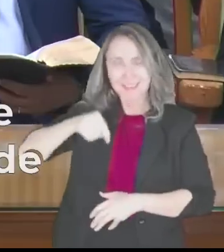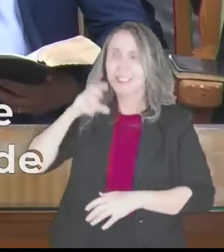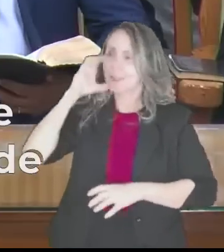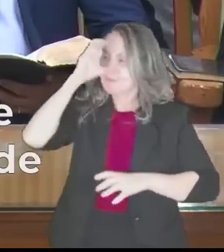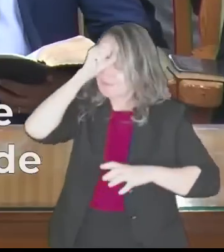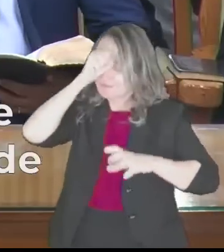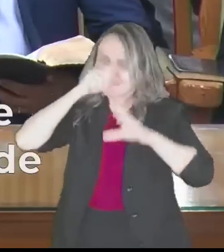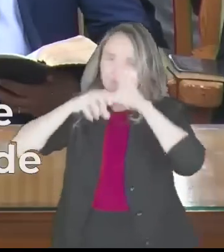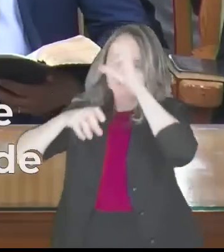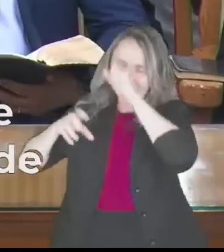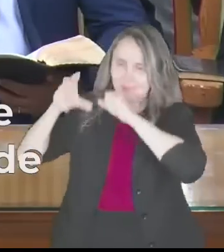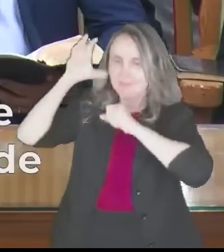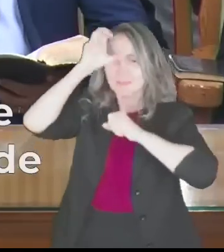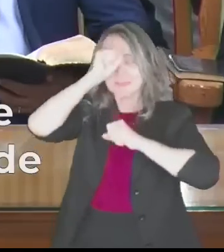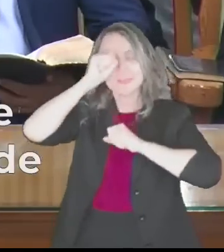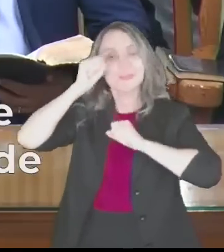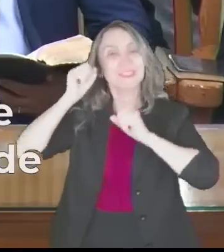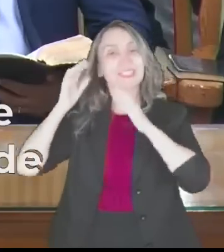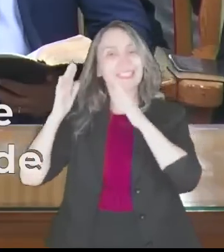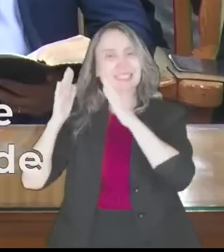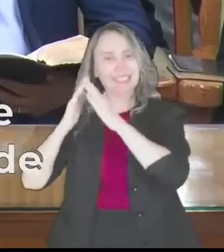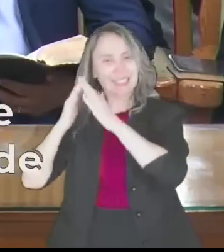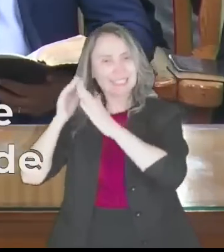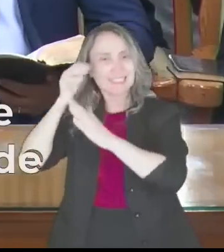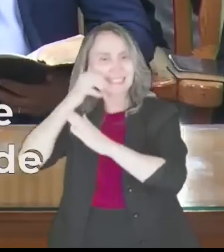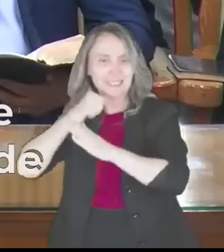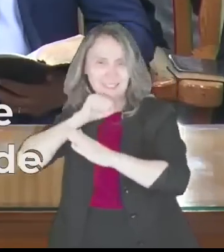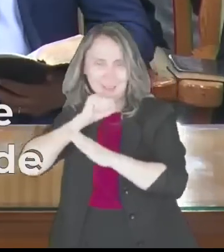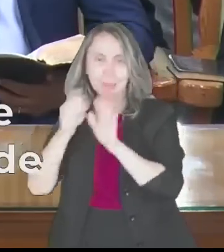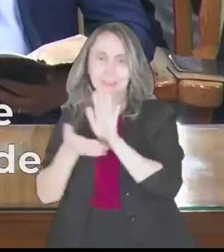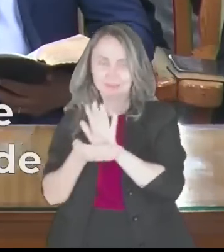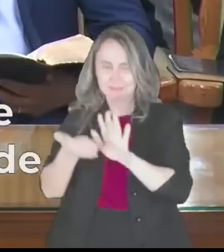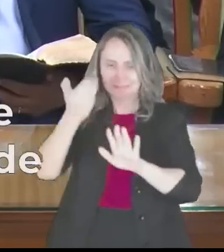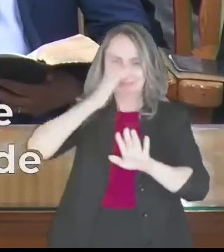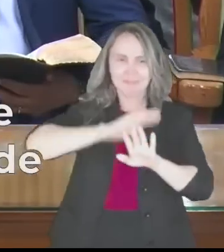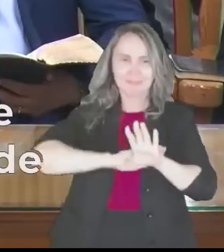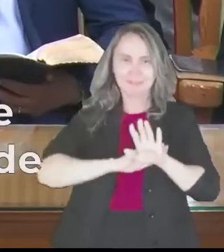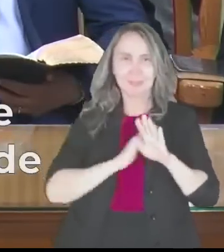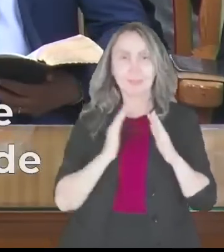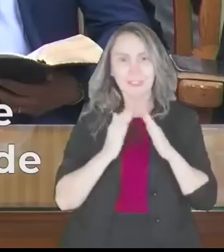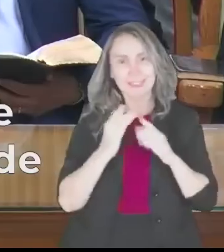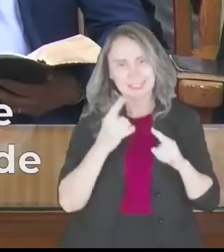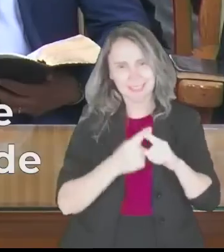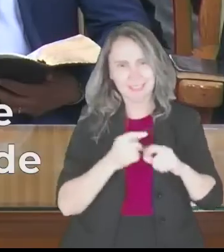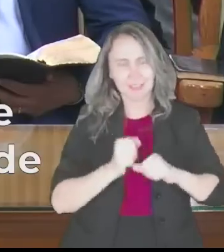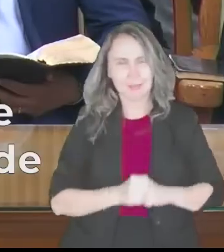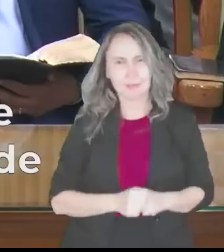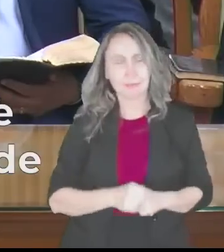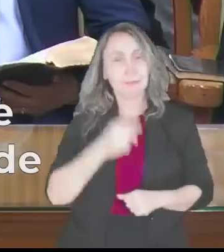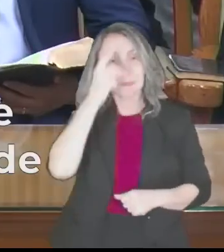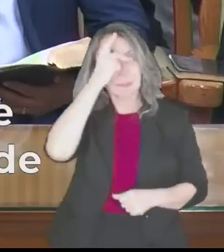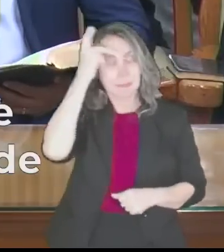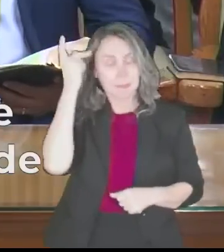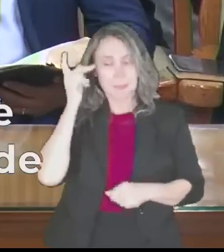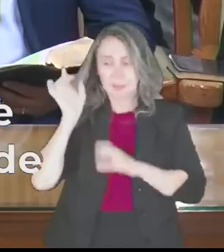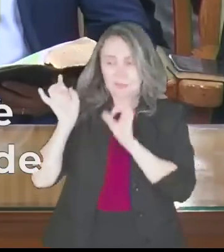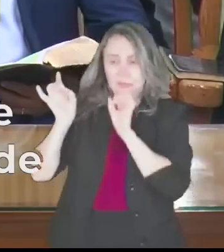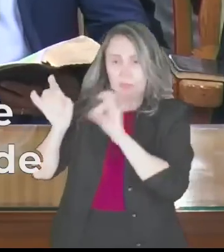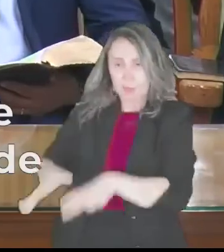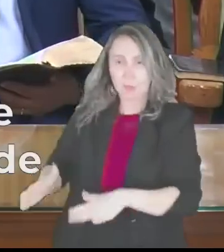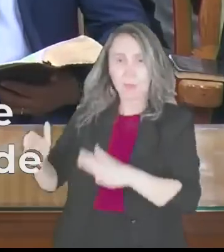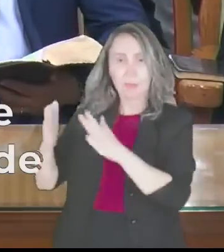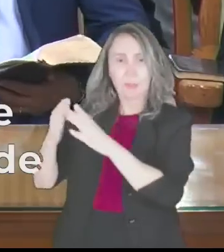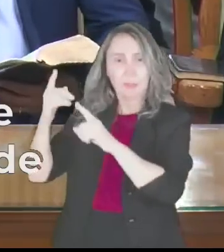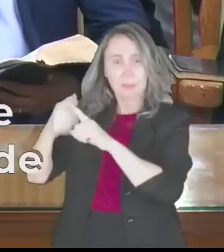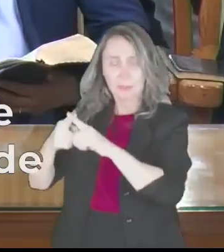que deixa a casa da mãe para viver de acordo com a sua particular interpretação, termina se perdendo. É